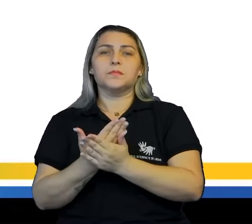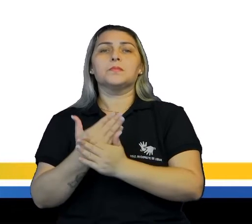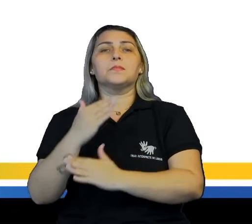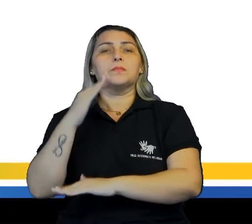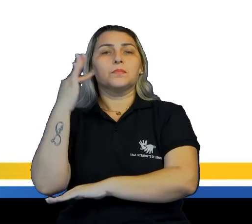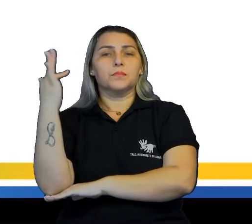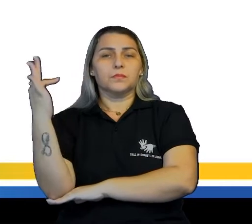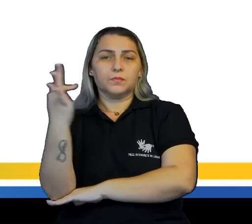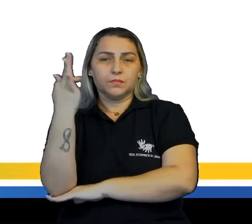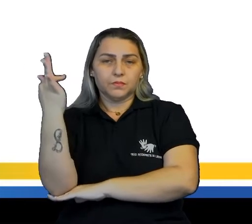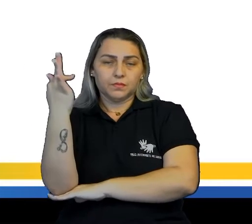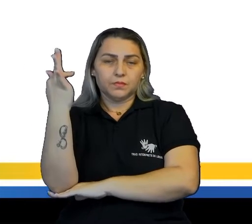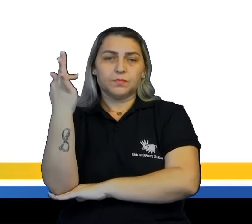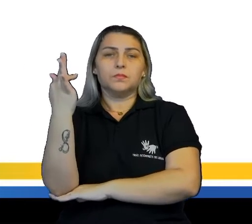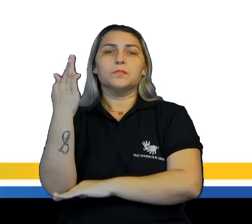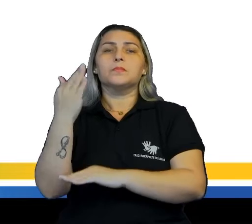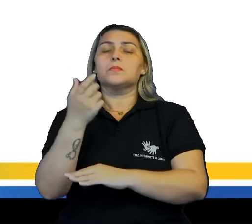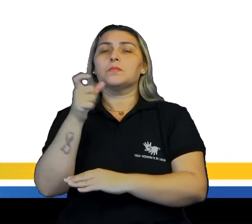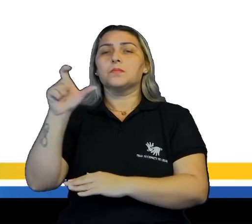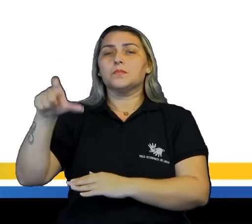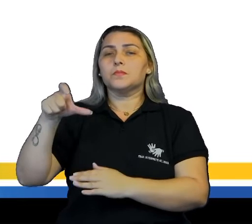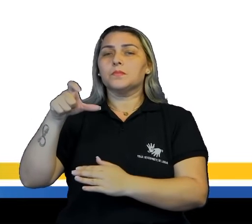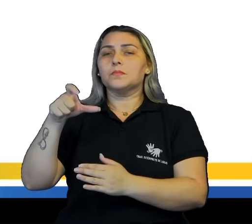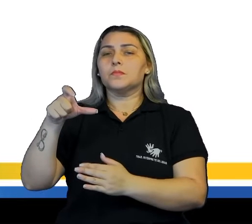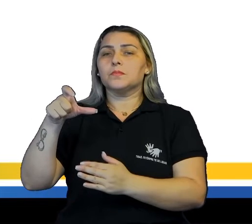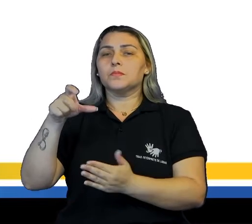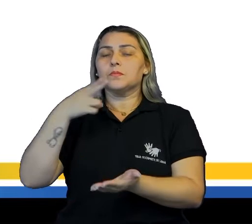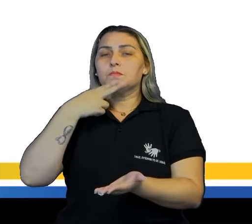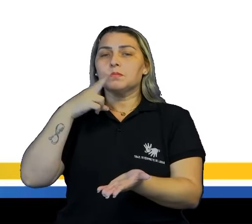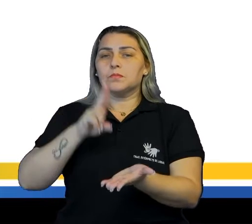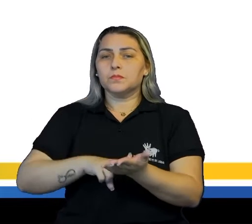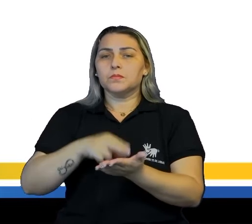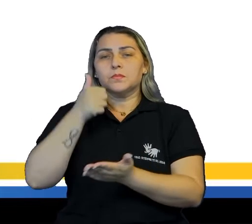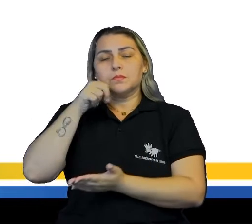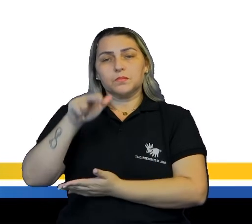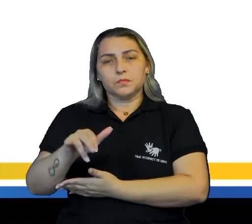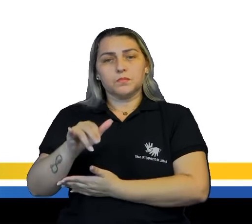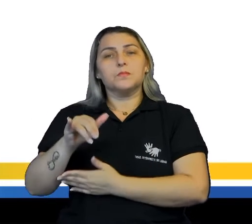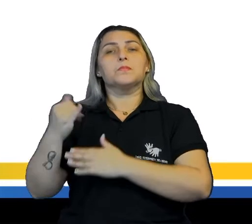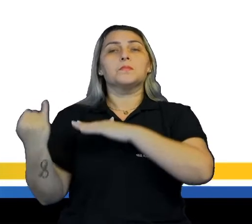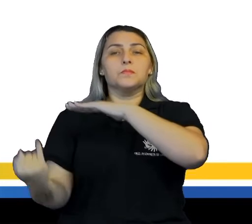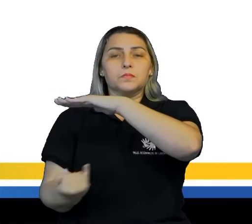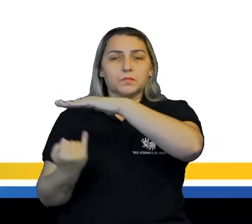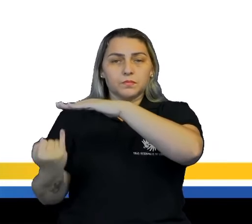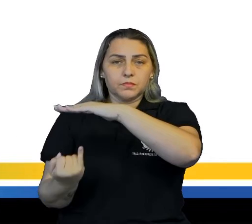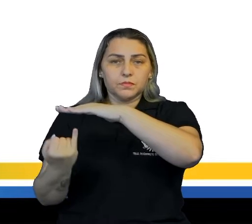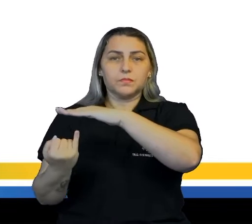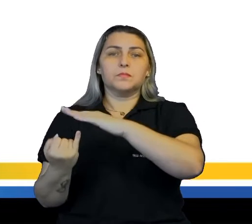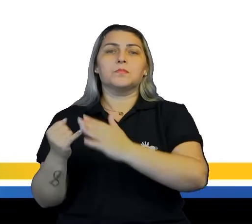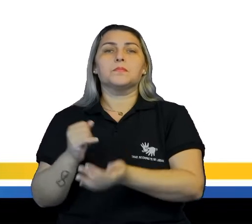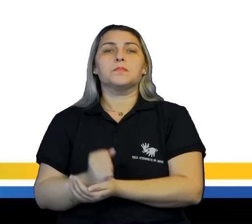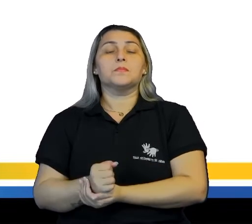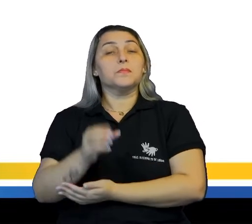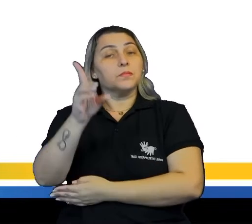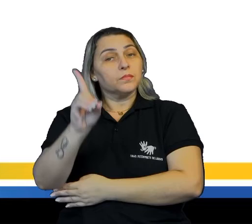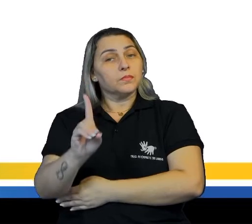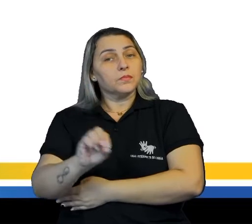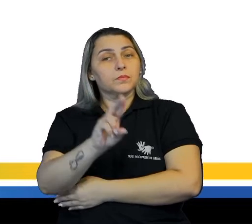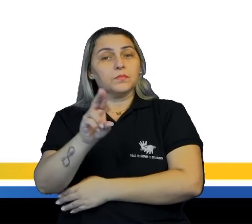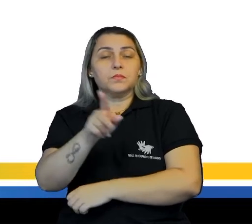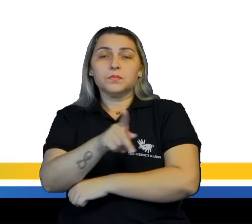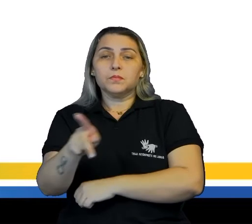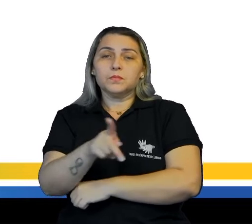culta. Apresentando um bilhete para a irmã, a linguagem informal ou coloquial. E um bilhete para a